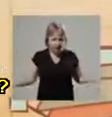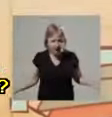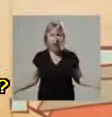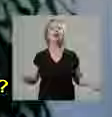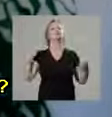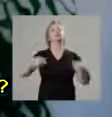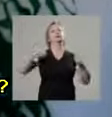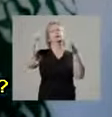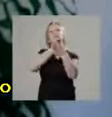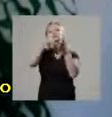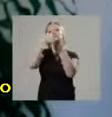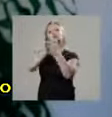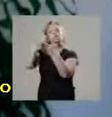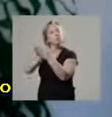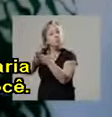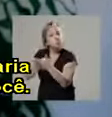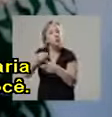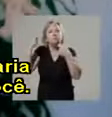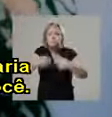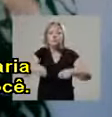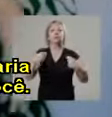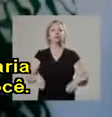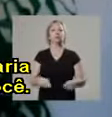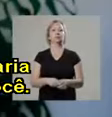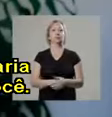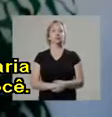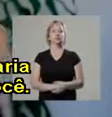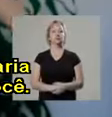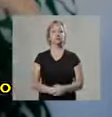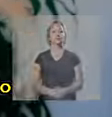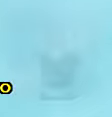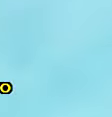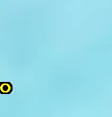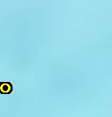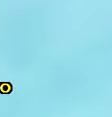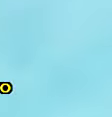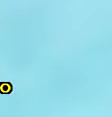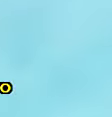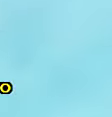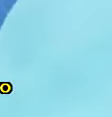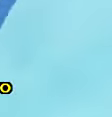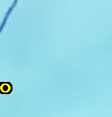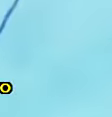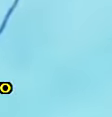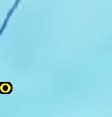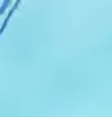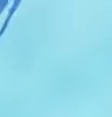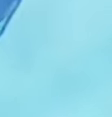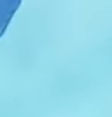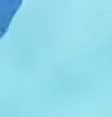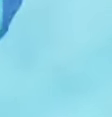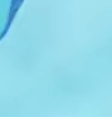planeta tem que mudar, que as pessoas, né, não faz pro outro que você não gostaria que fizesse pra você.